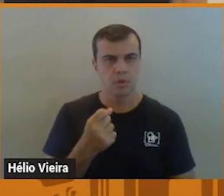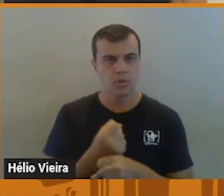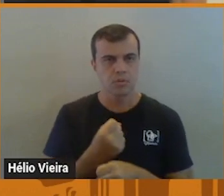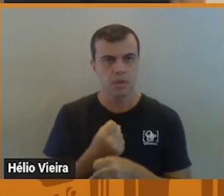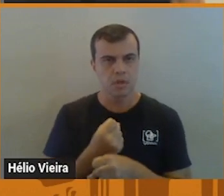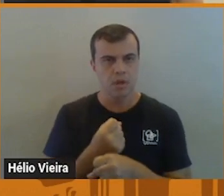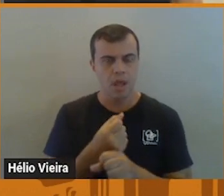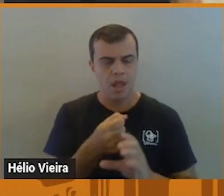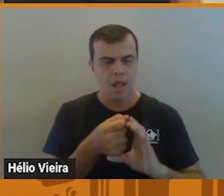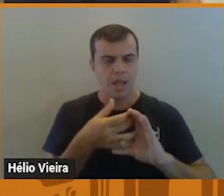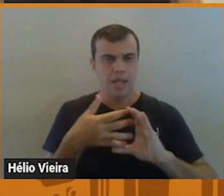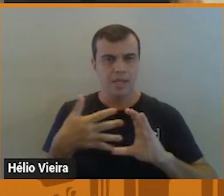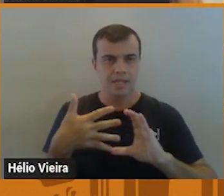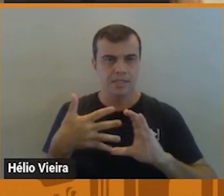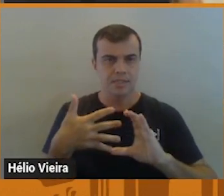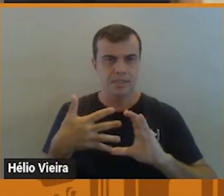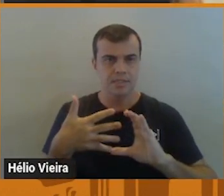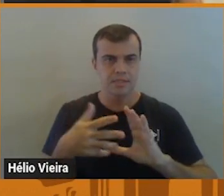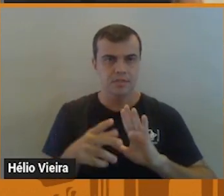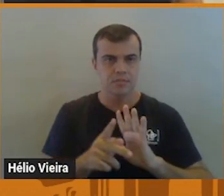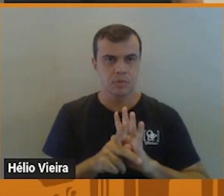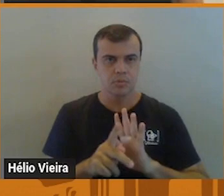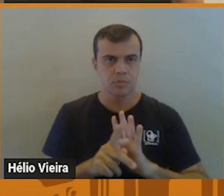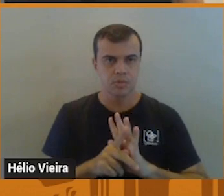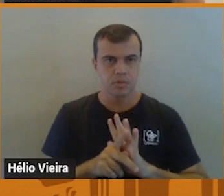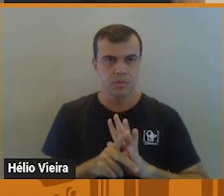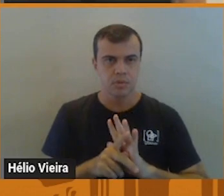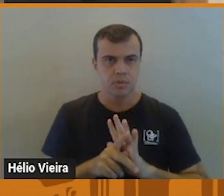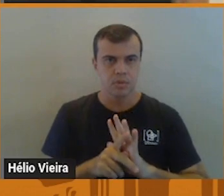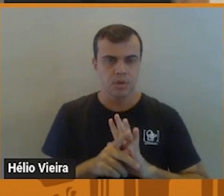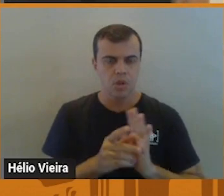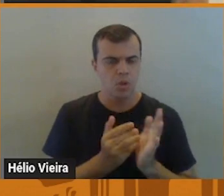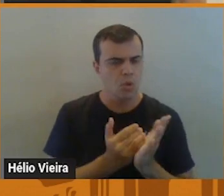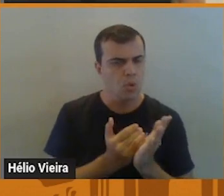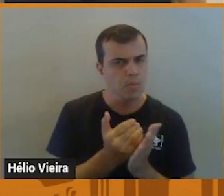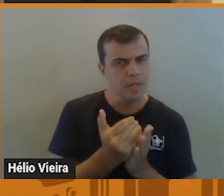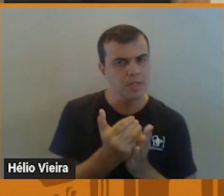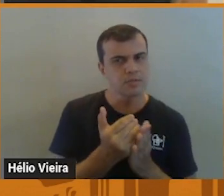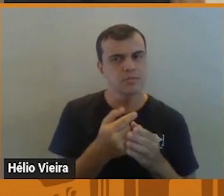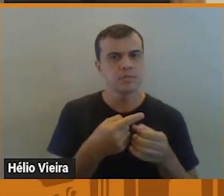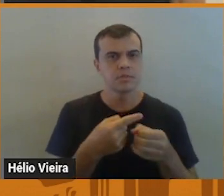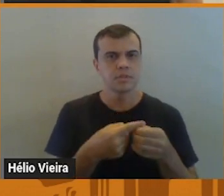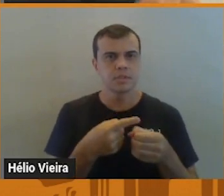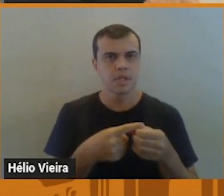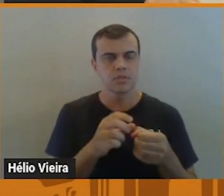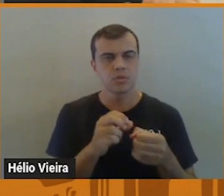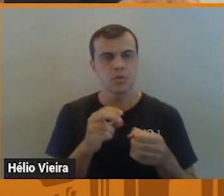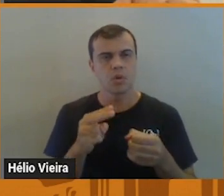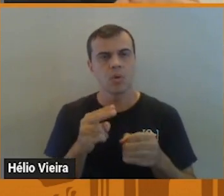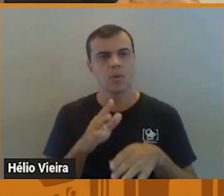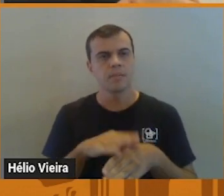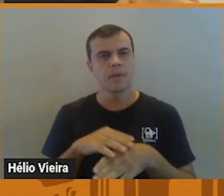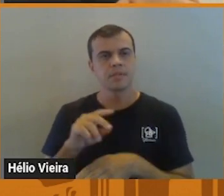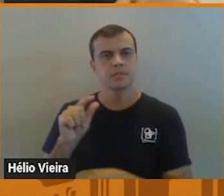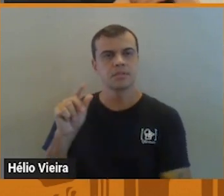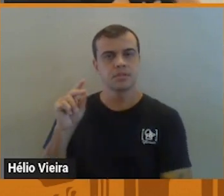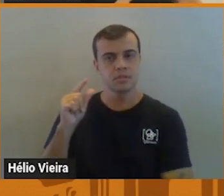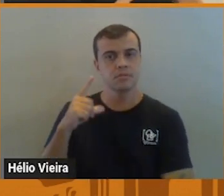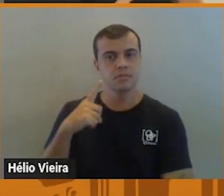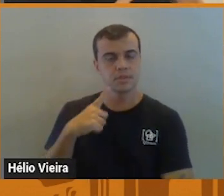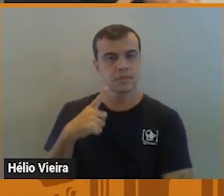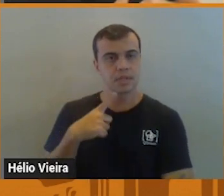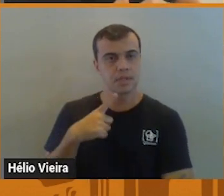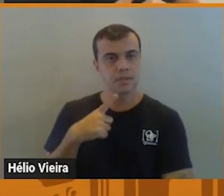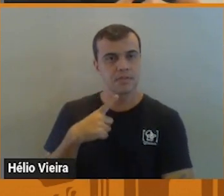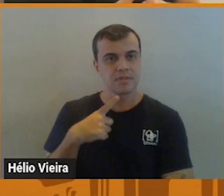guardam características do início da cidade ou de tempos mais antigos da cidade, se